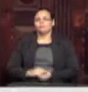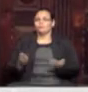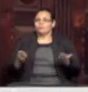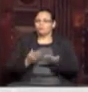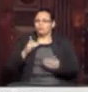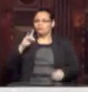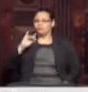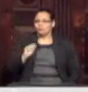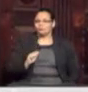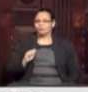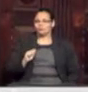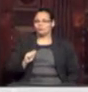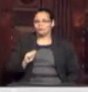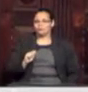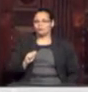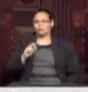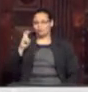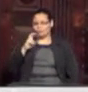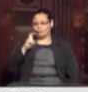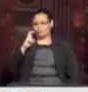Hoje é o dia onde 5